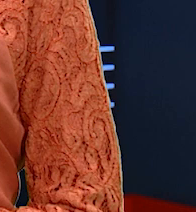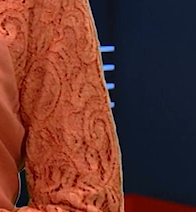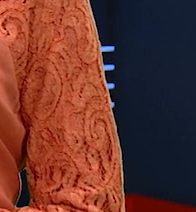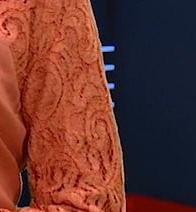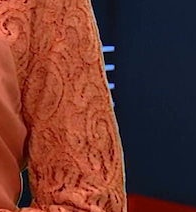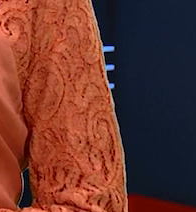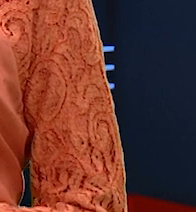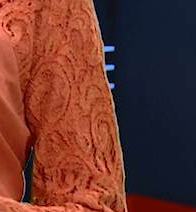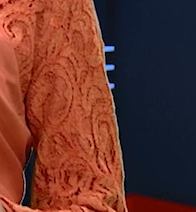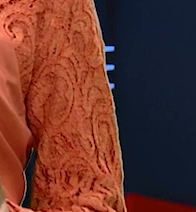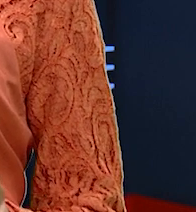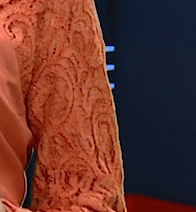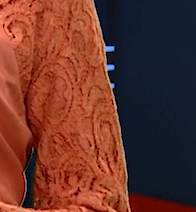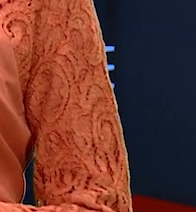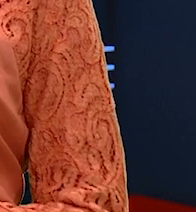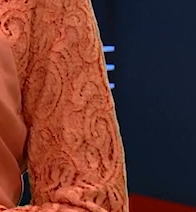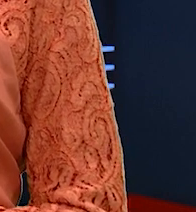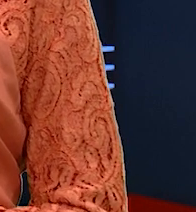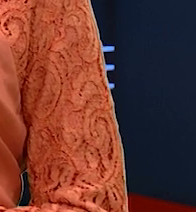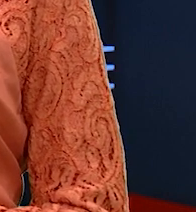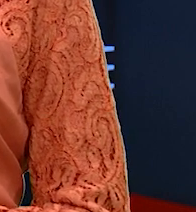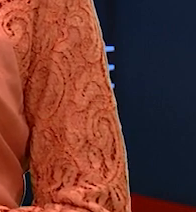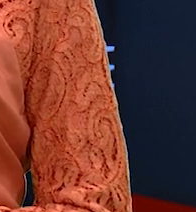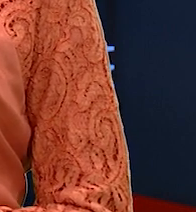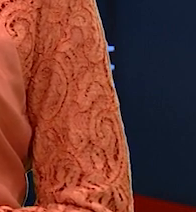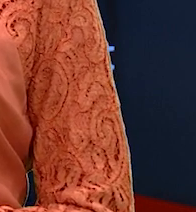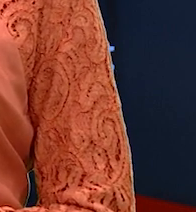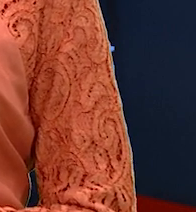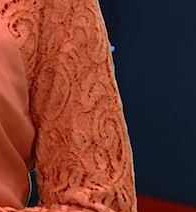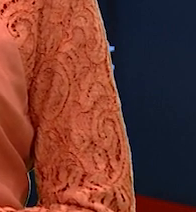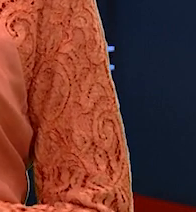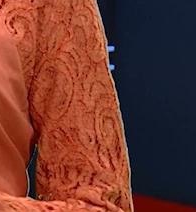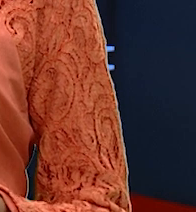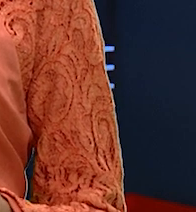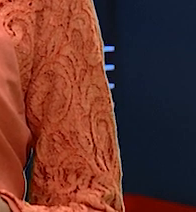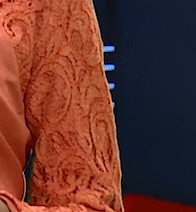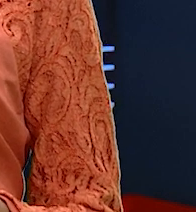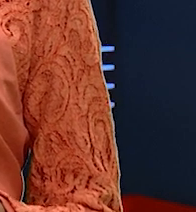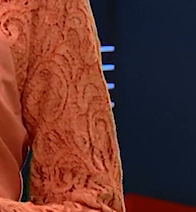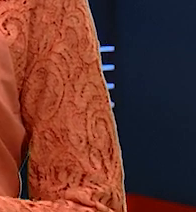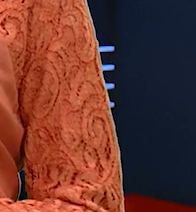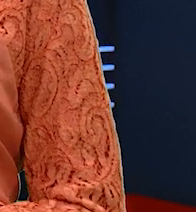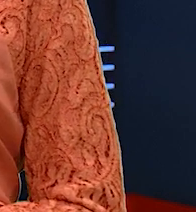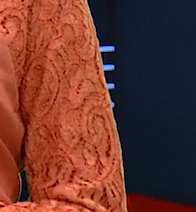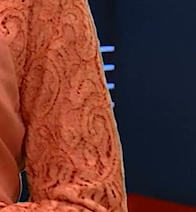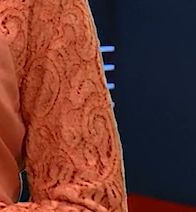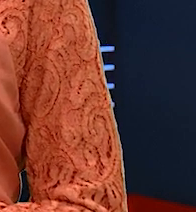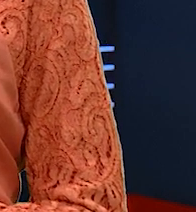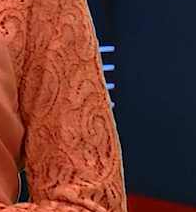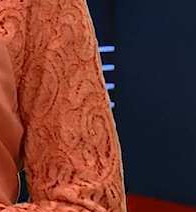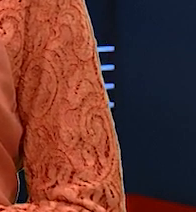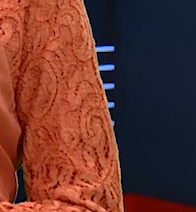que tenciona abrir até o final de dezembro mais 20 unidades de saúde familiares. Ao longo da legislatura, pretende